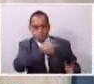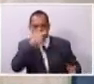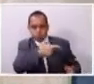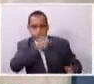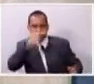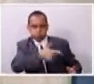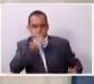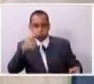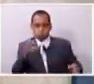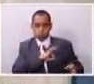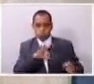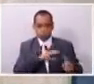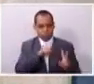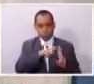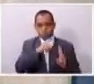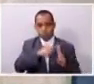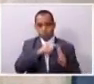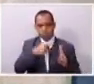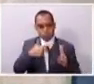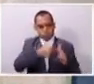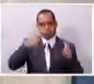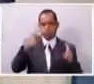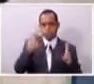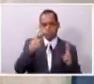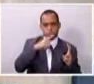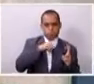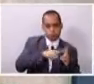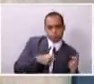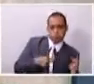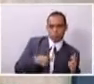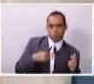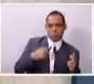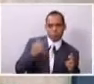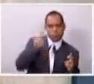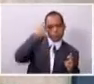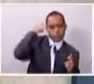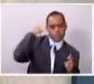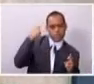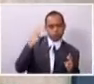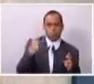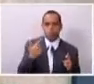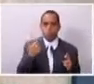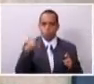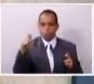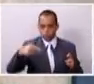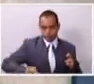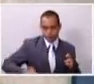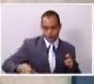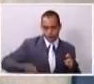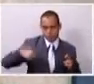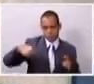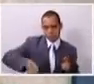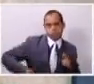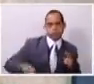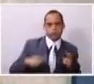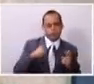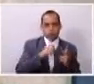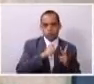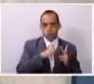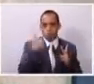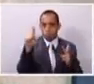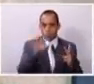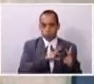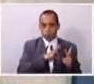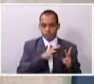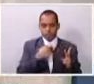tiros contra os GCMs, acabou atingindo um dos GCMs na têmpora, de raspão, o outro tiro atingiu a barriga. O segundo GCM